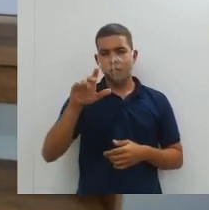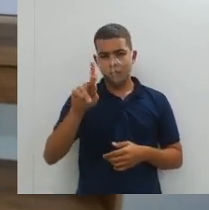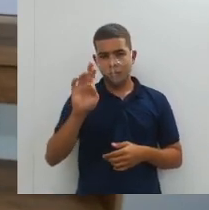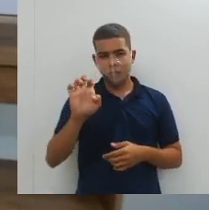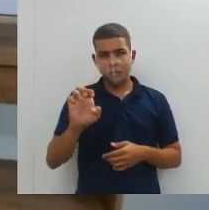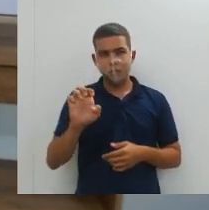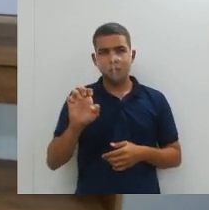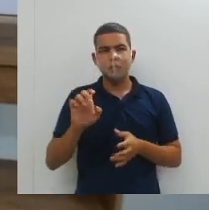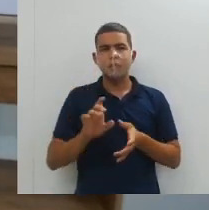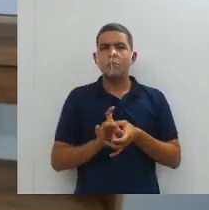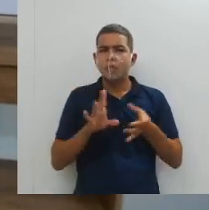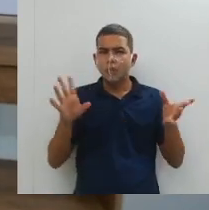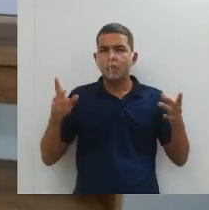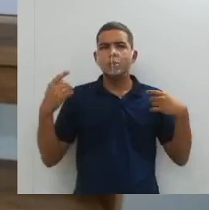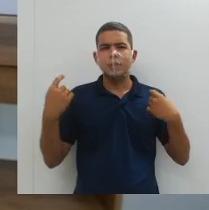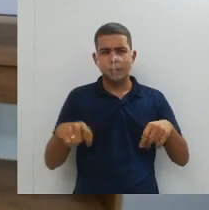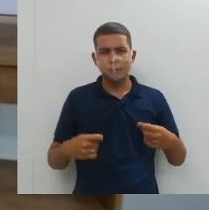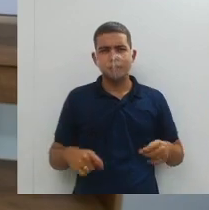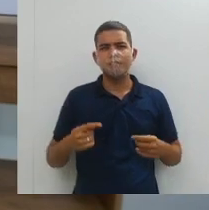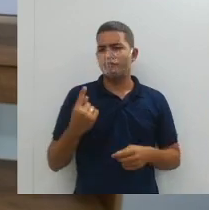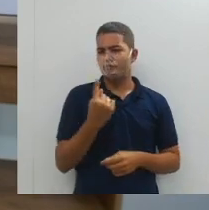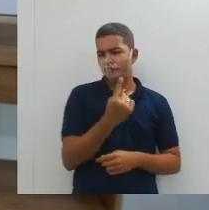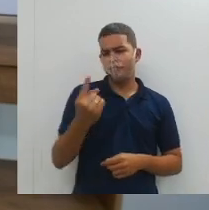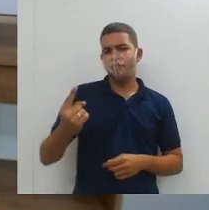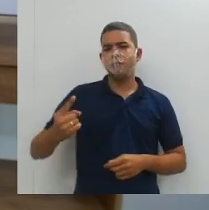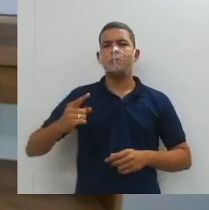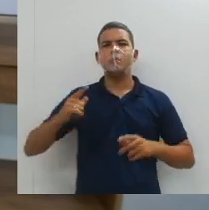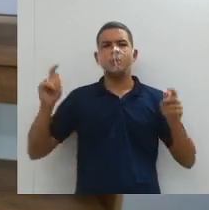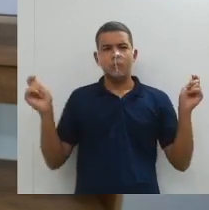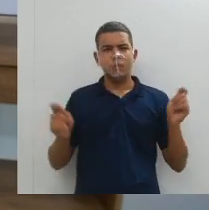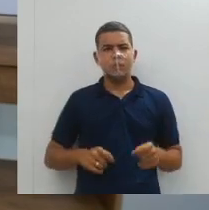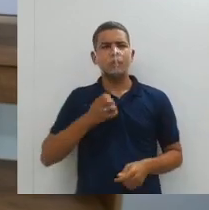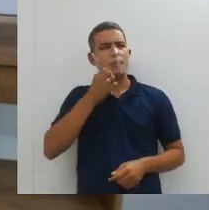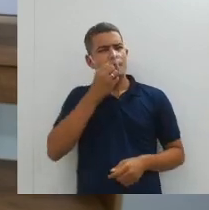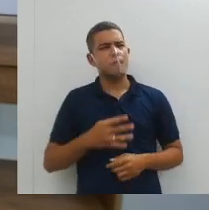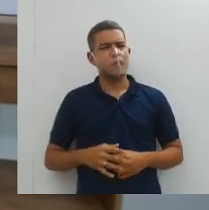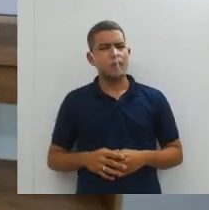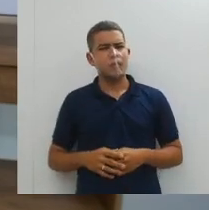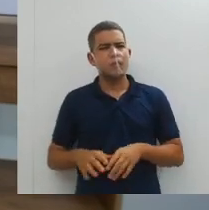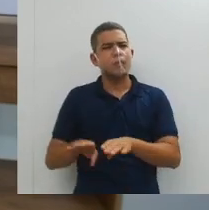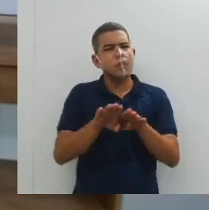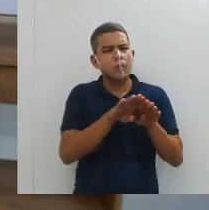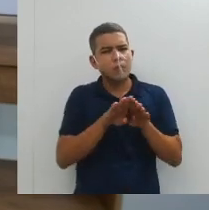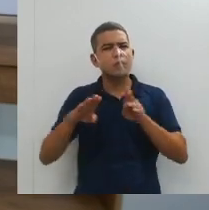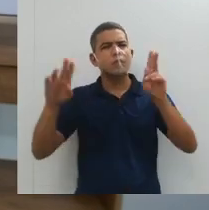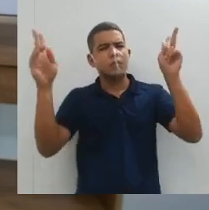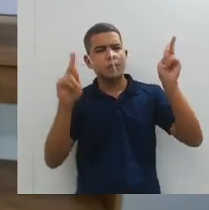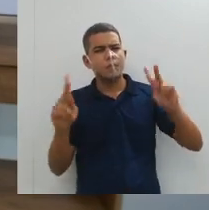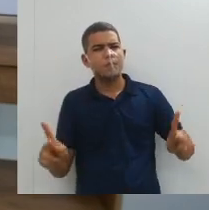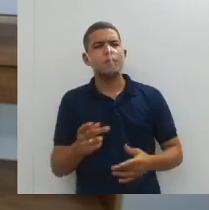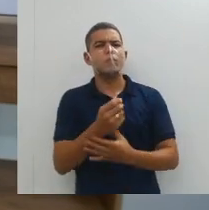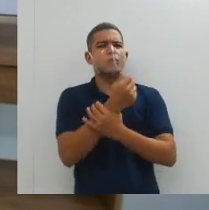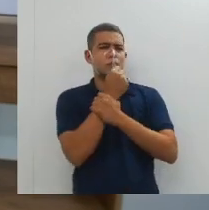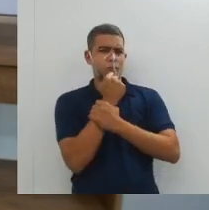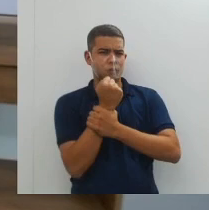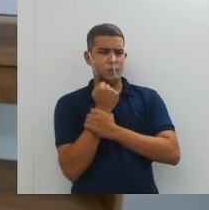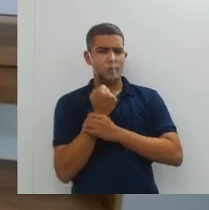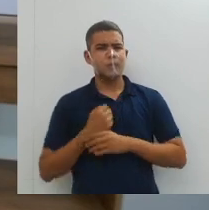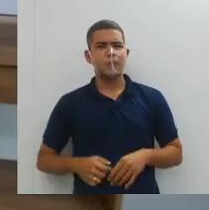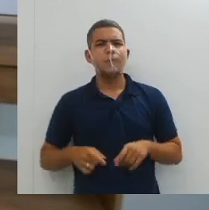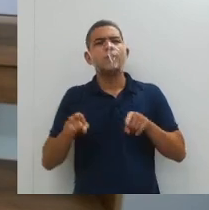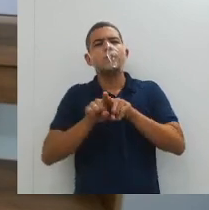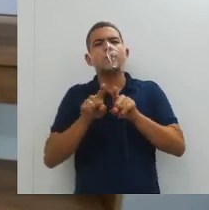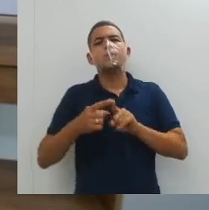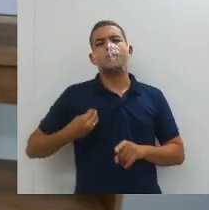bons, livres e independentes. São iguais, pacíficos e